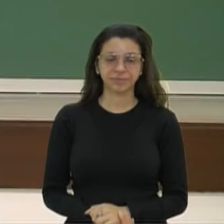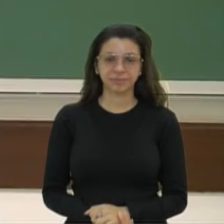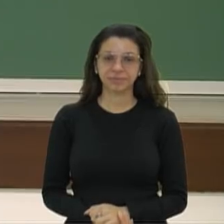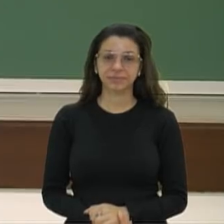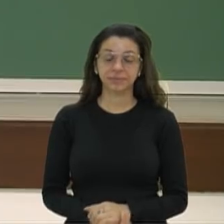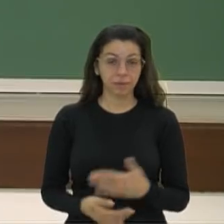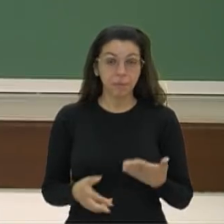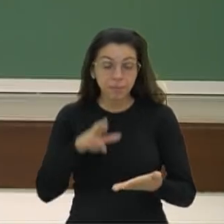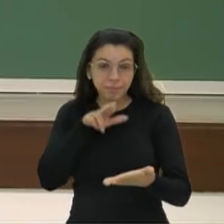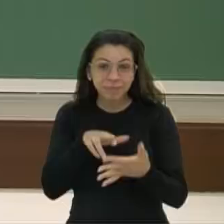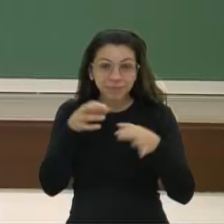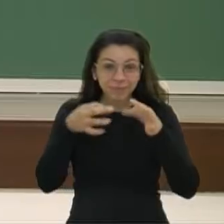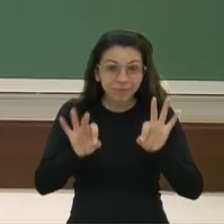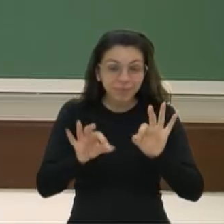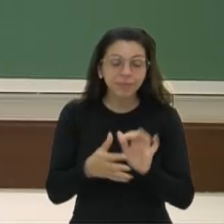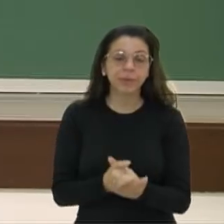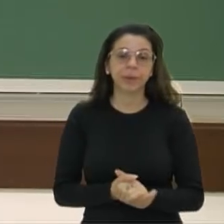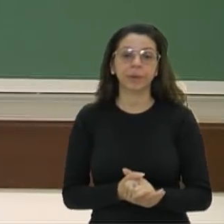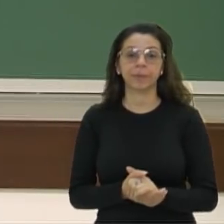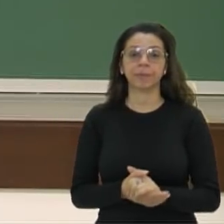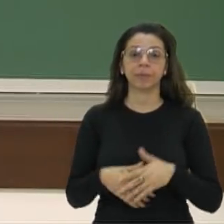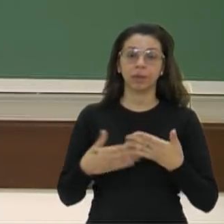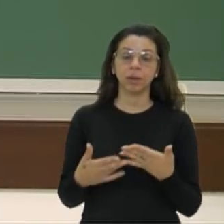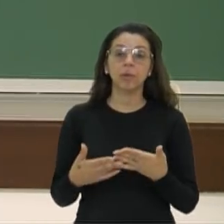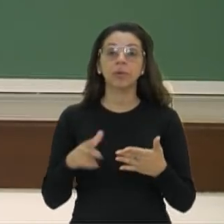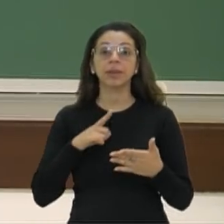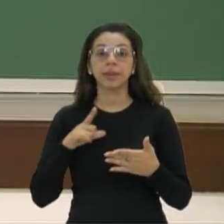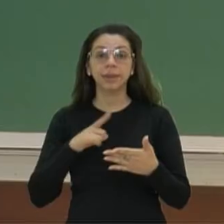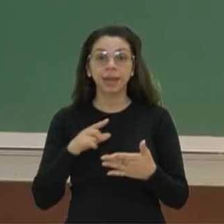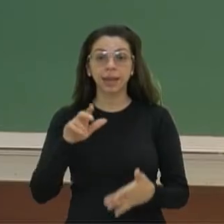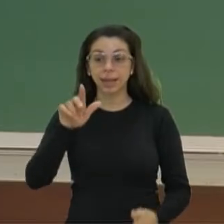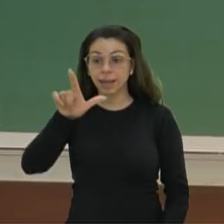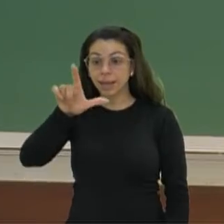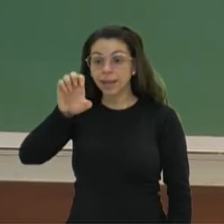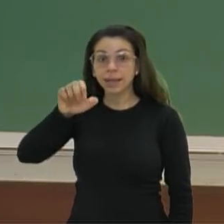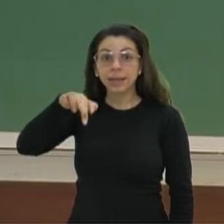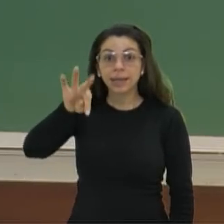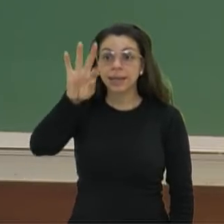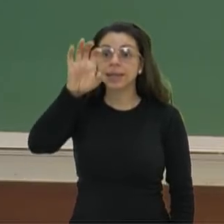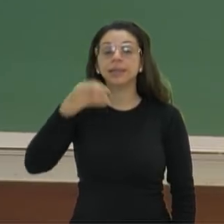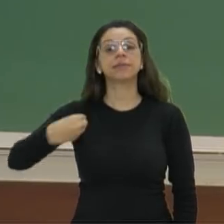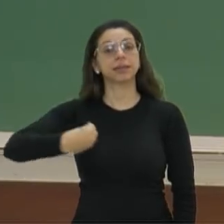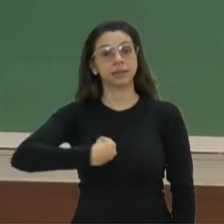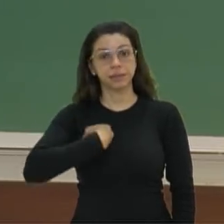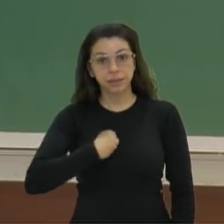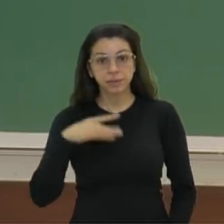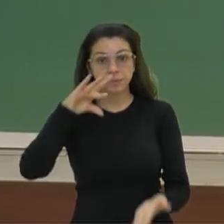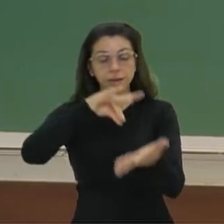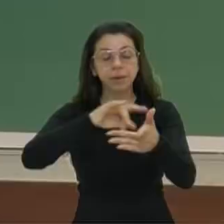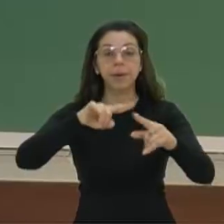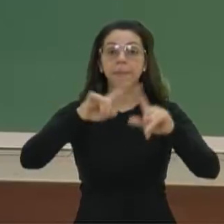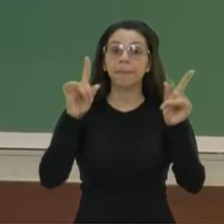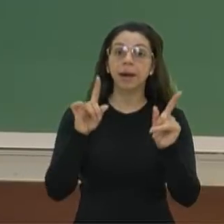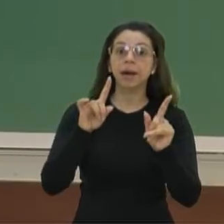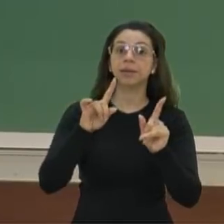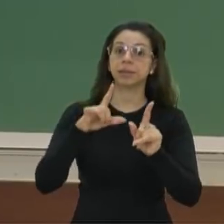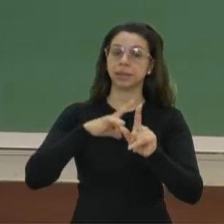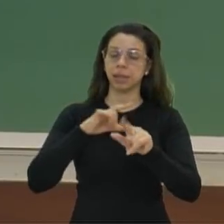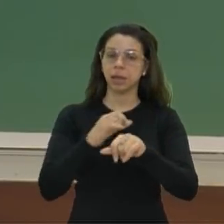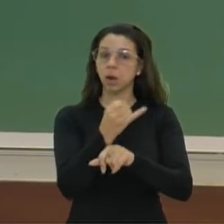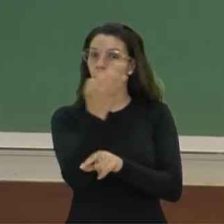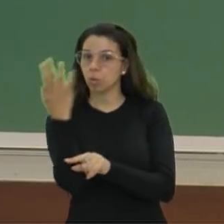Vamos ver a resposta correta? Todas essas lentes que eu coloquei nas questões, elas existem. Só que nem todas servem para distúrbios da